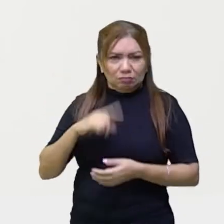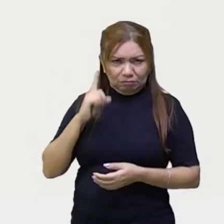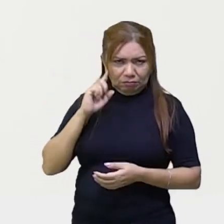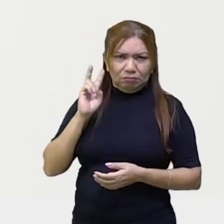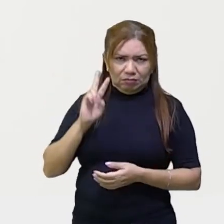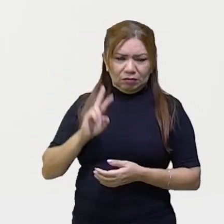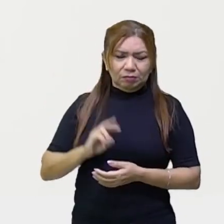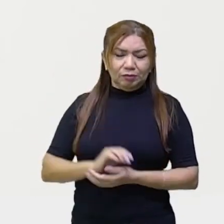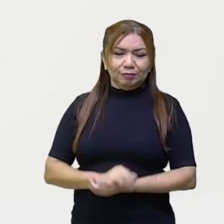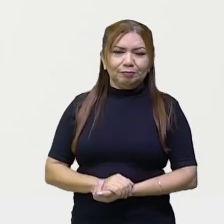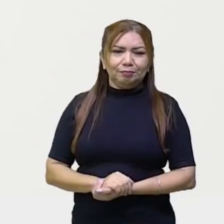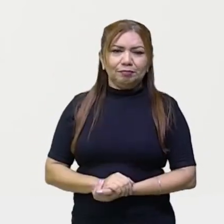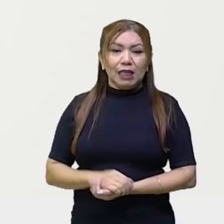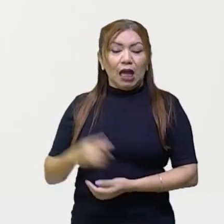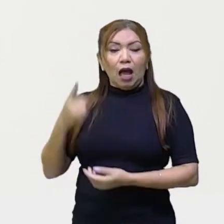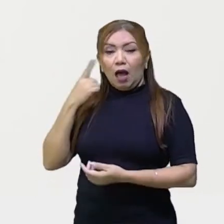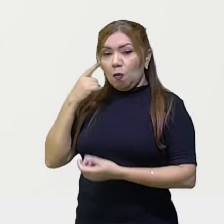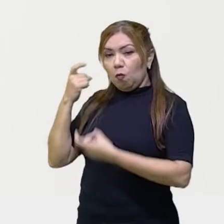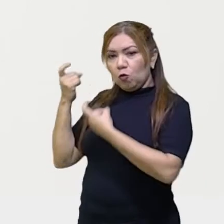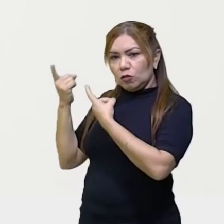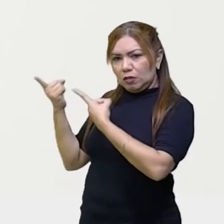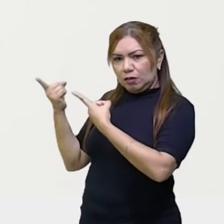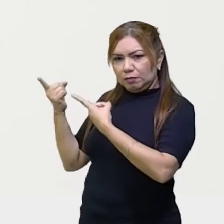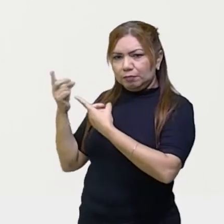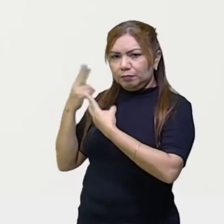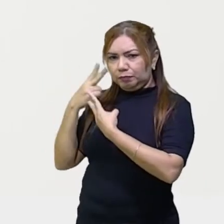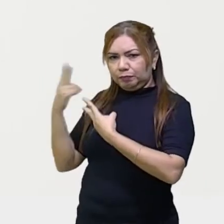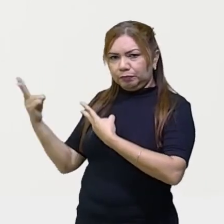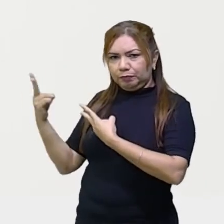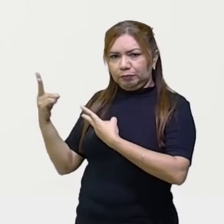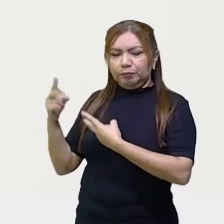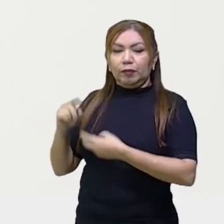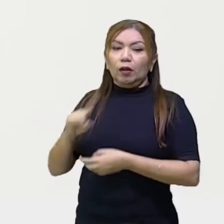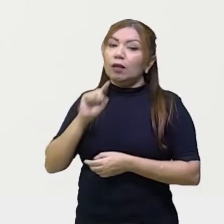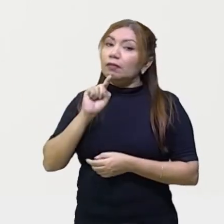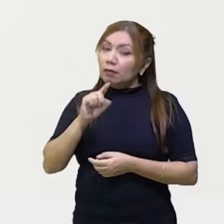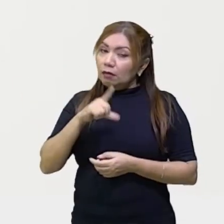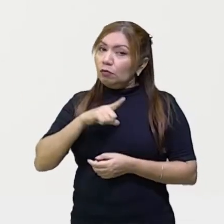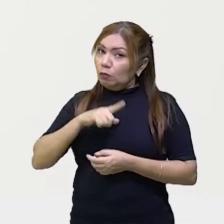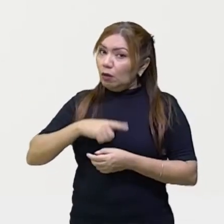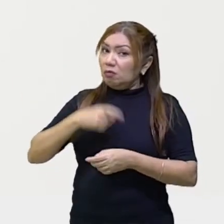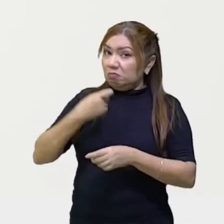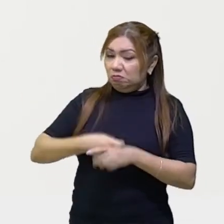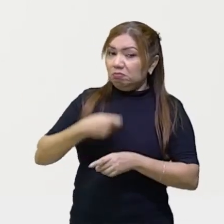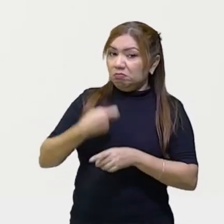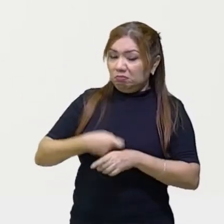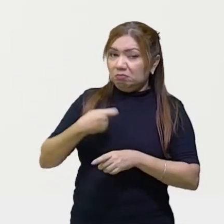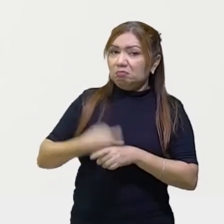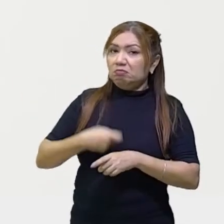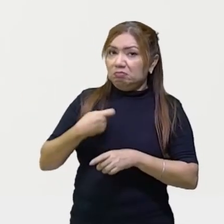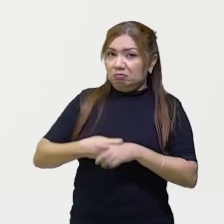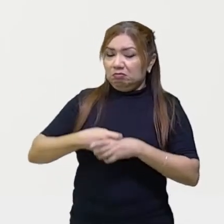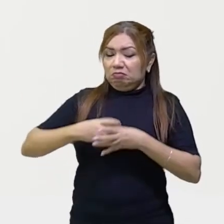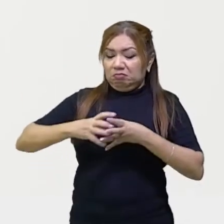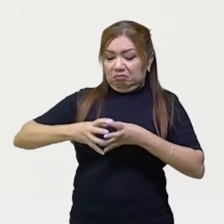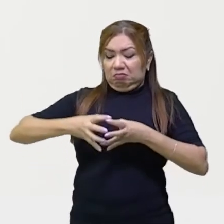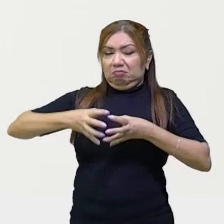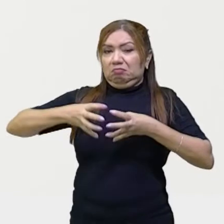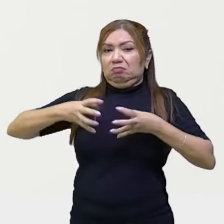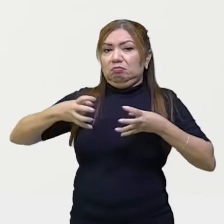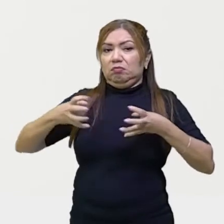deixou só mostrar uma coisa para você aqui eu tô mostrando aqui para você poliedros poliedros